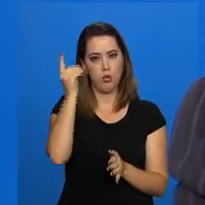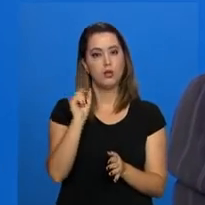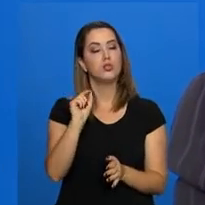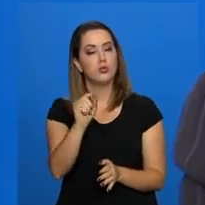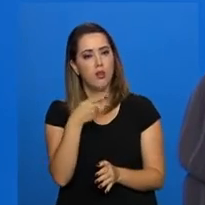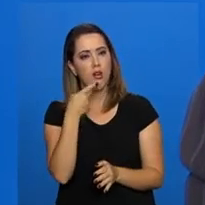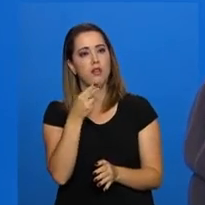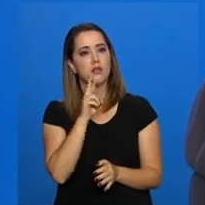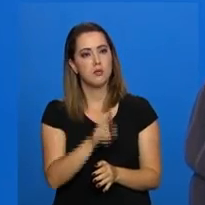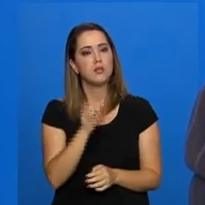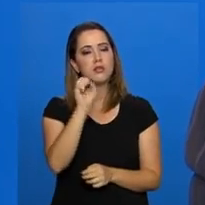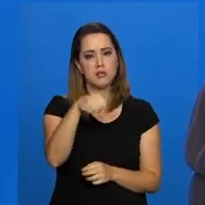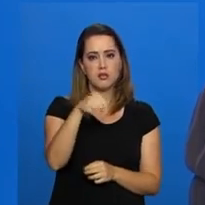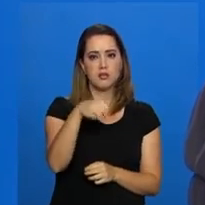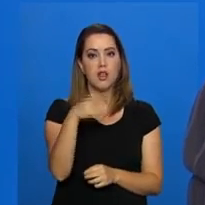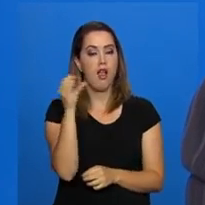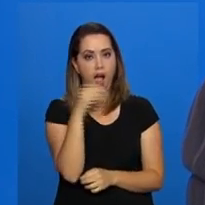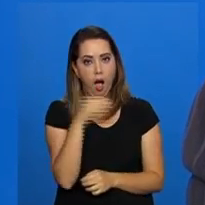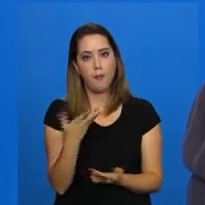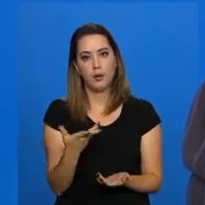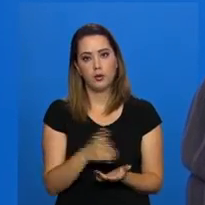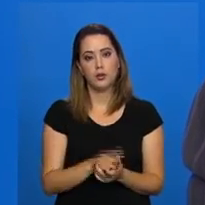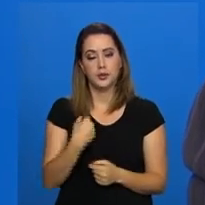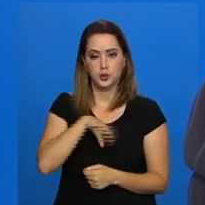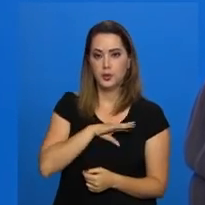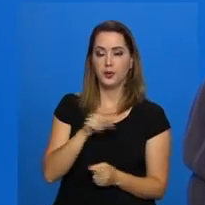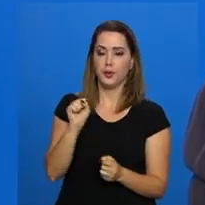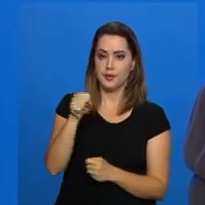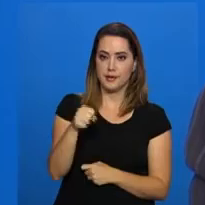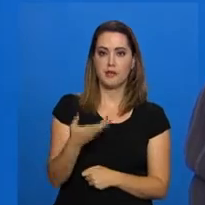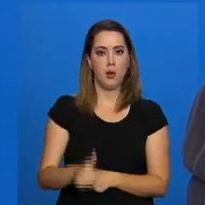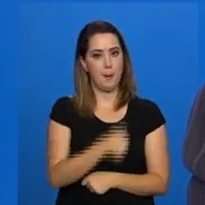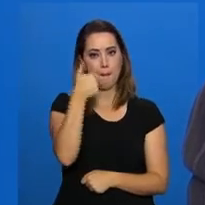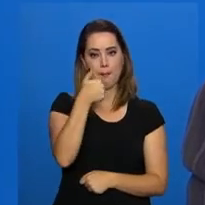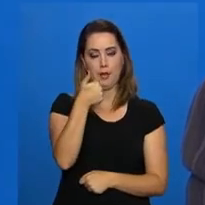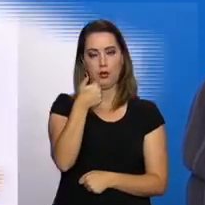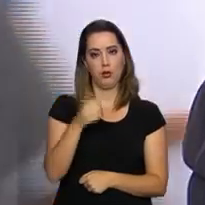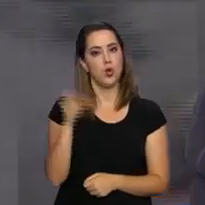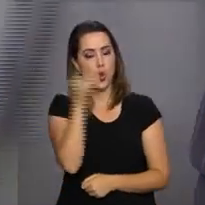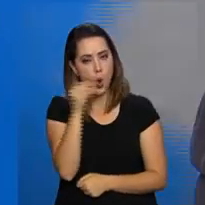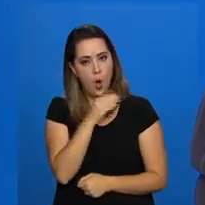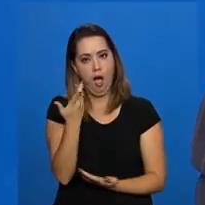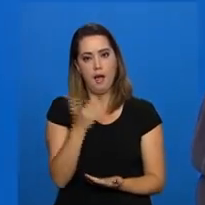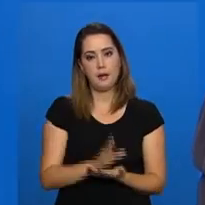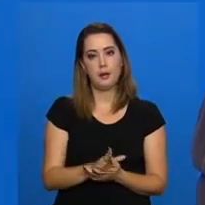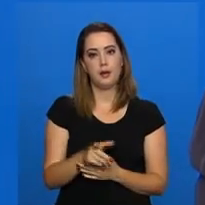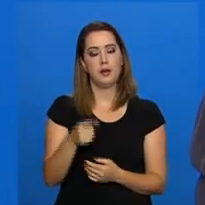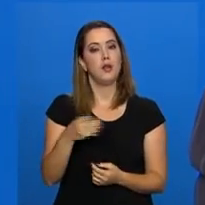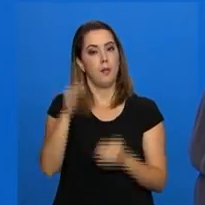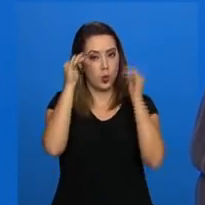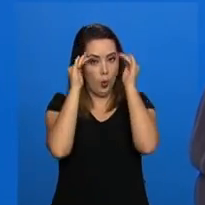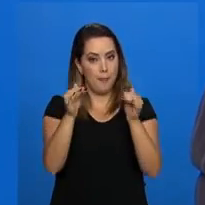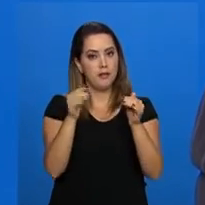óbvio que para nós, também para o governo do presidente Michel Temer, interessa sim que seja o mais breve possível, obedecendo